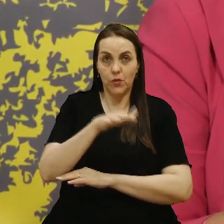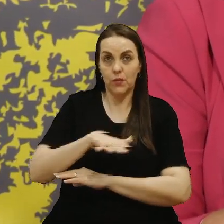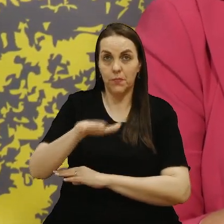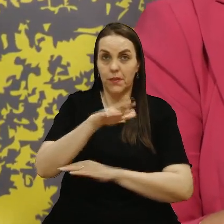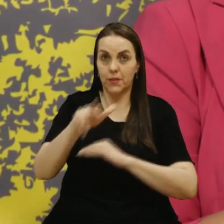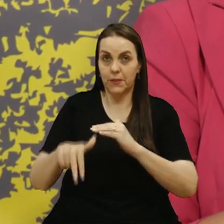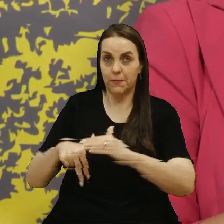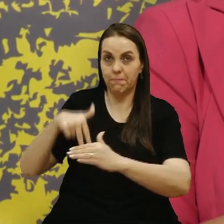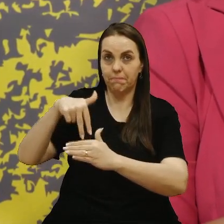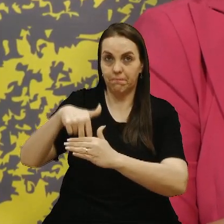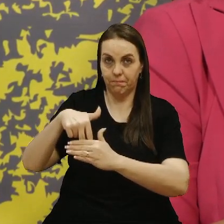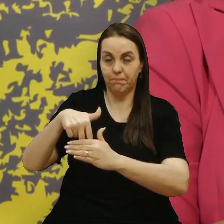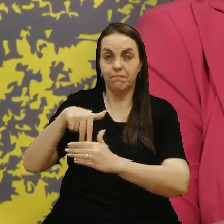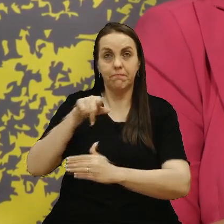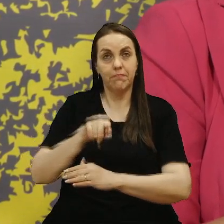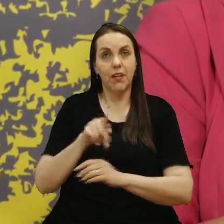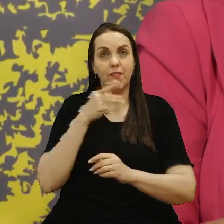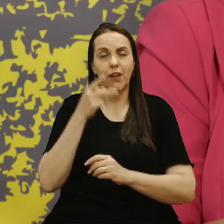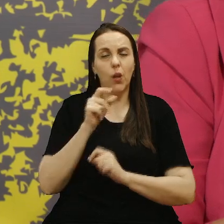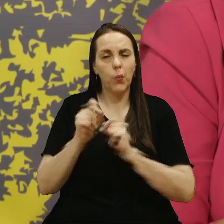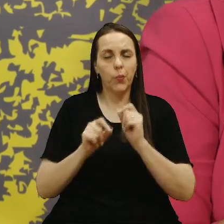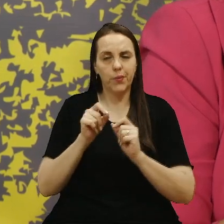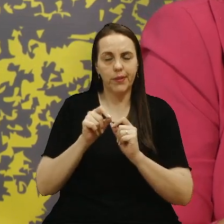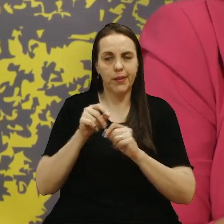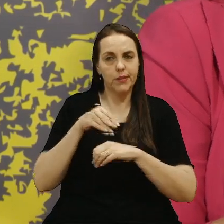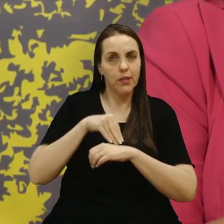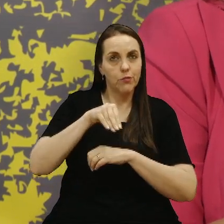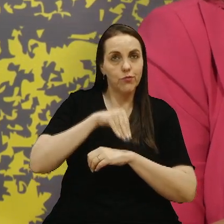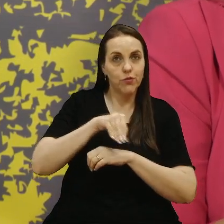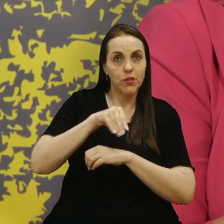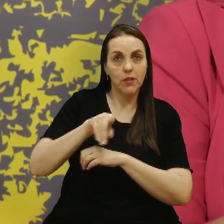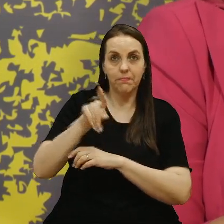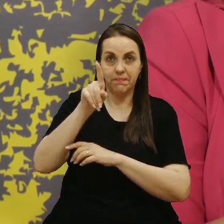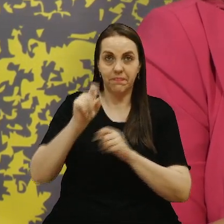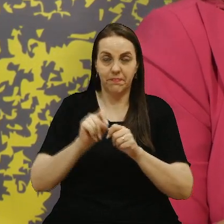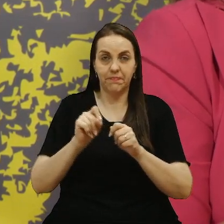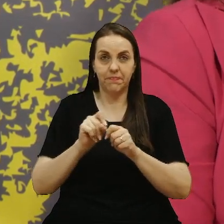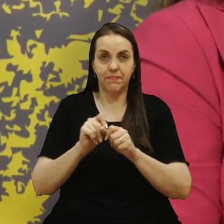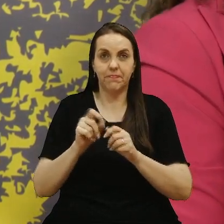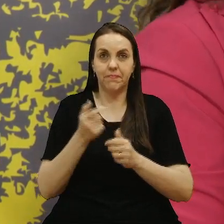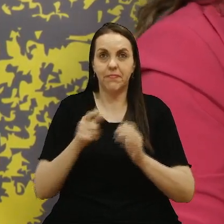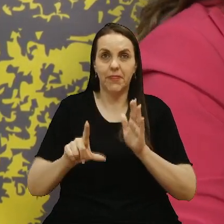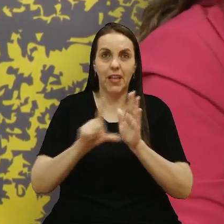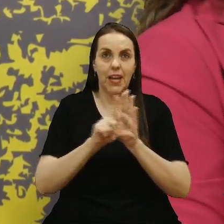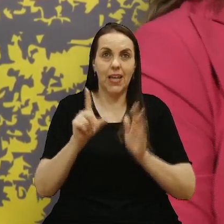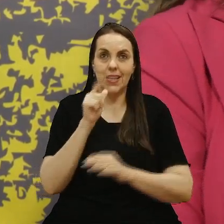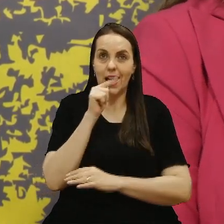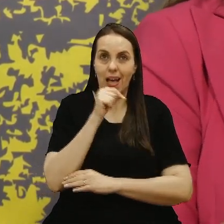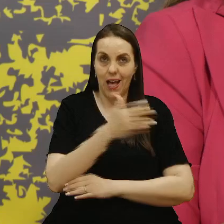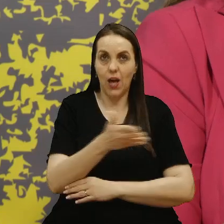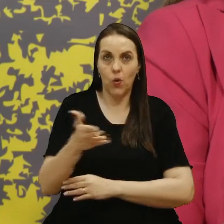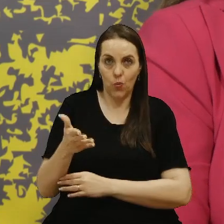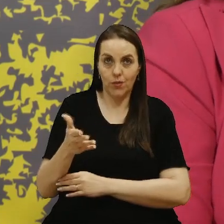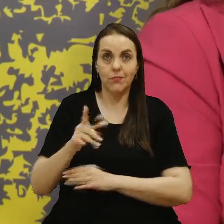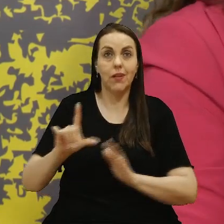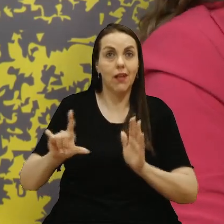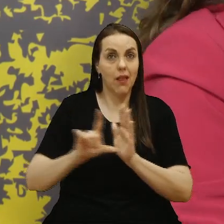tribuna para falar sobre indicações que o senhor pretende fazer na questão da Lei das Águas, que é uma lei